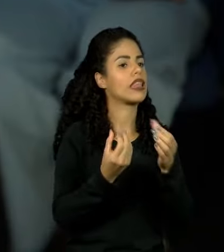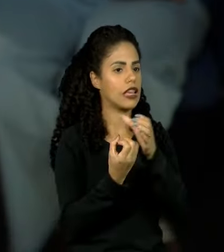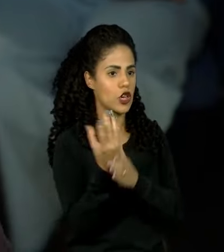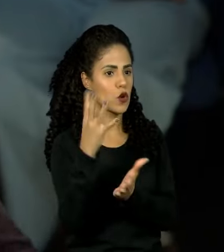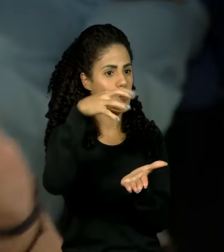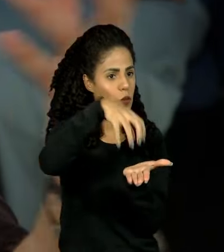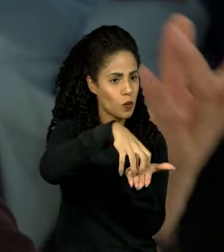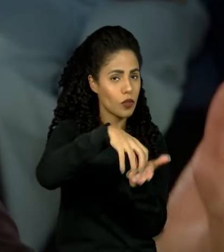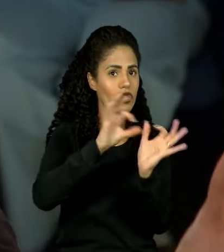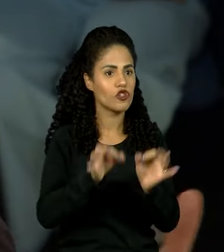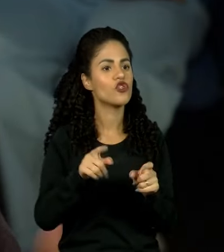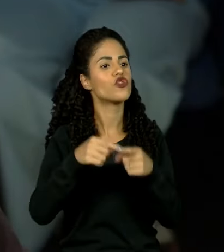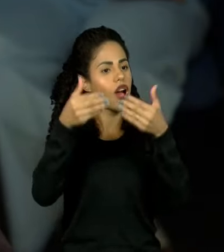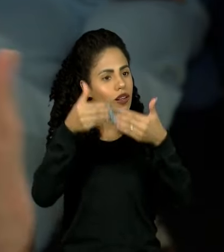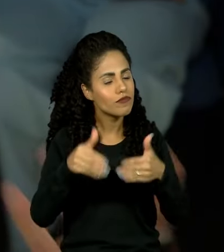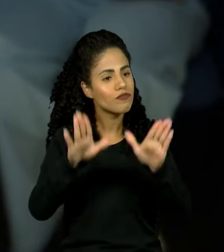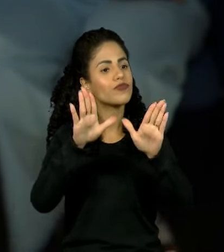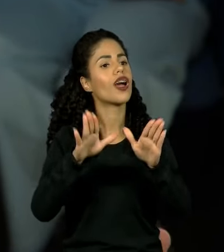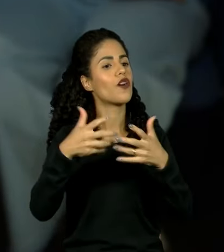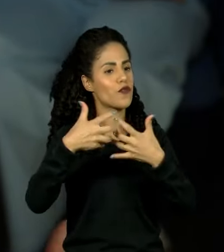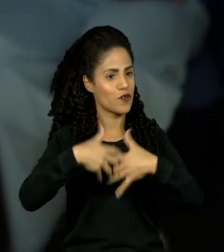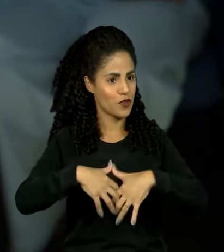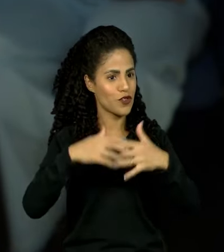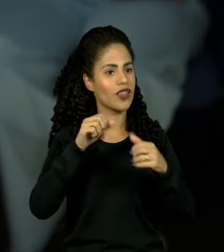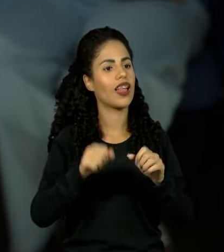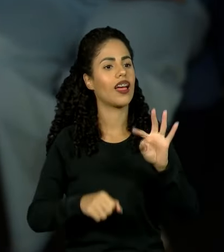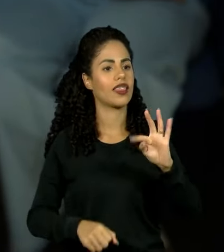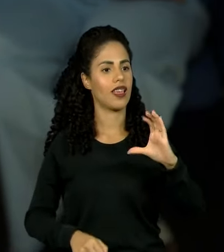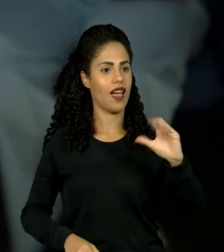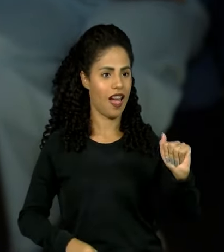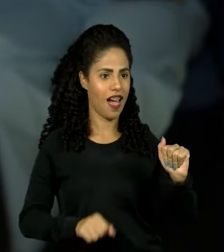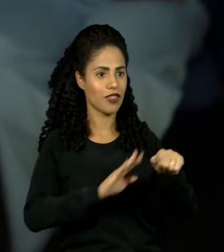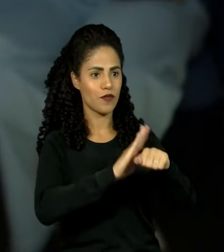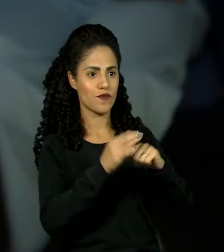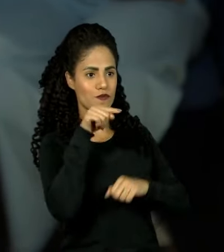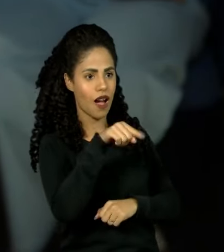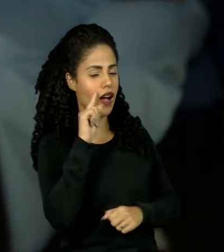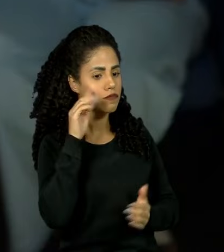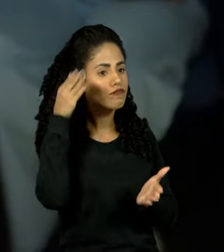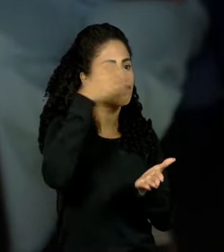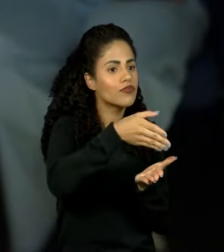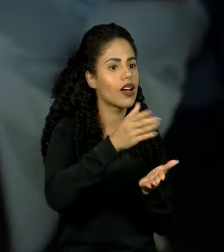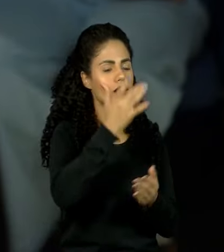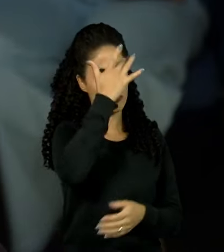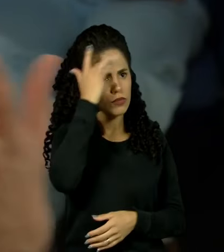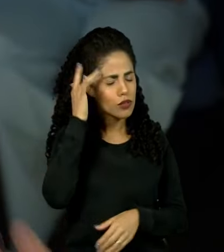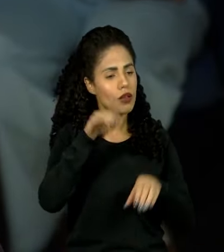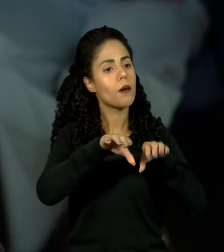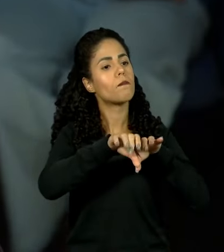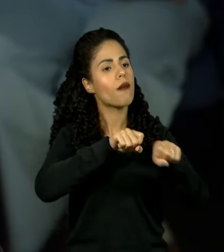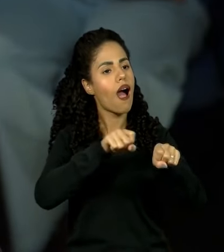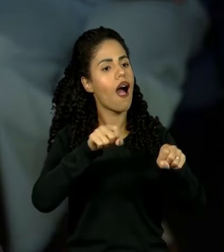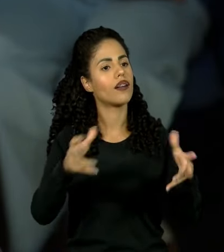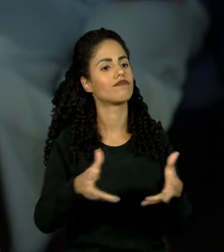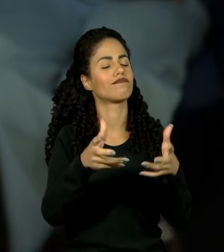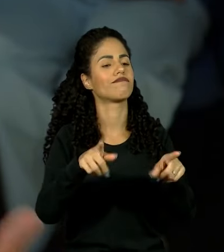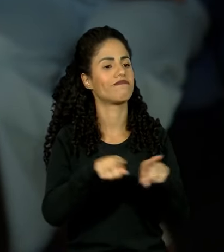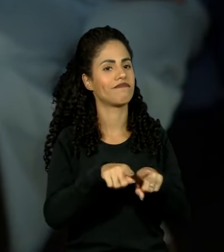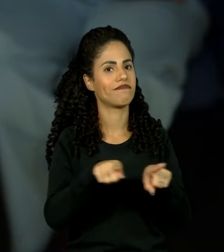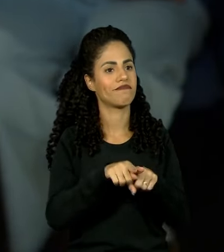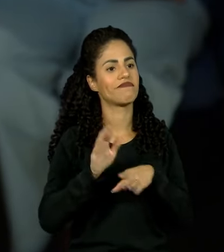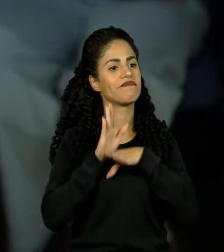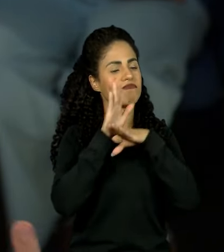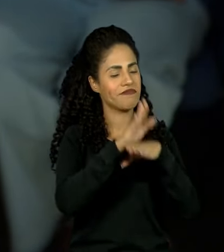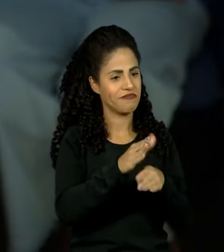e assim já está inaugurado já funcionando na Tijuca um centro de referência para formar educadores para acolher as famílias e para